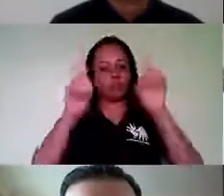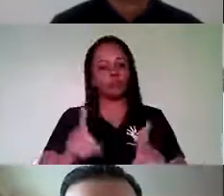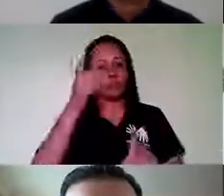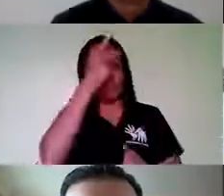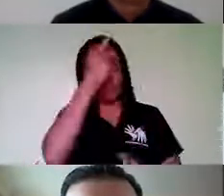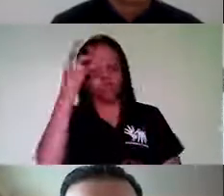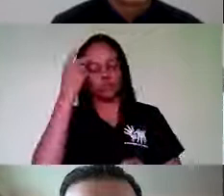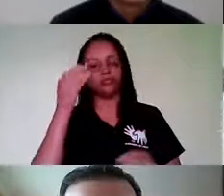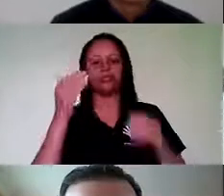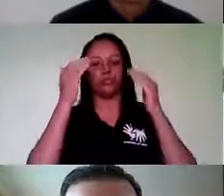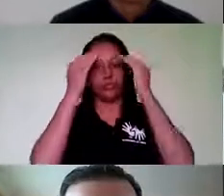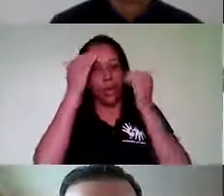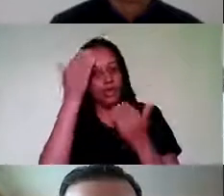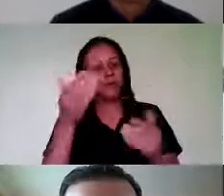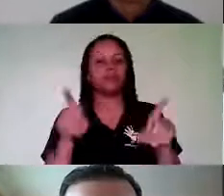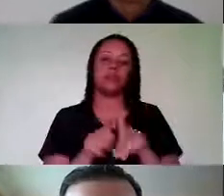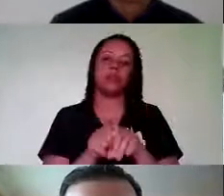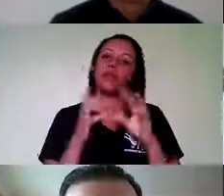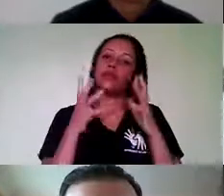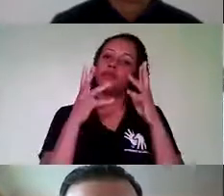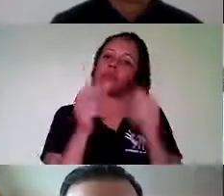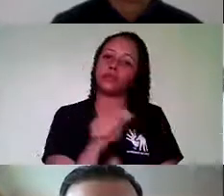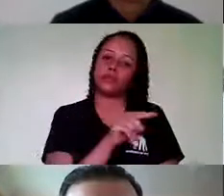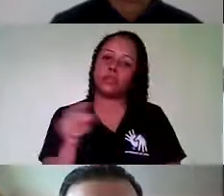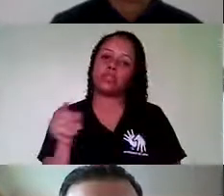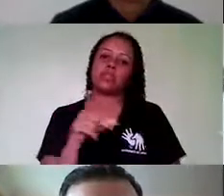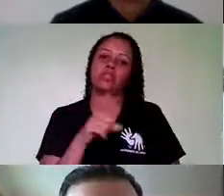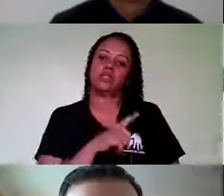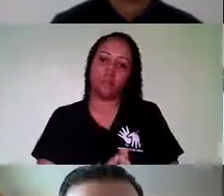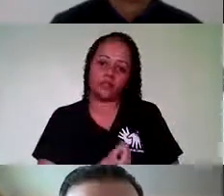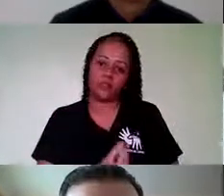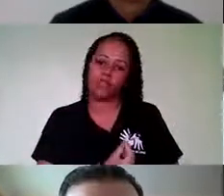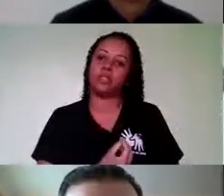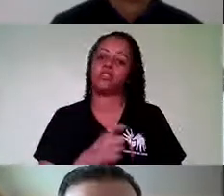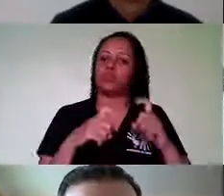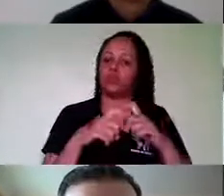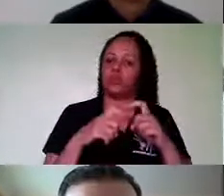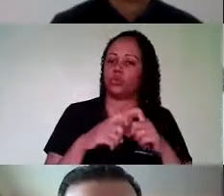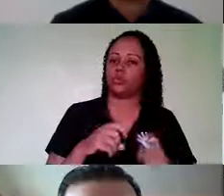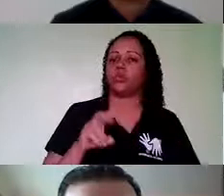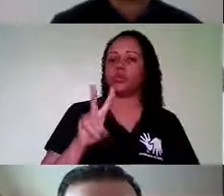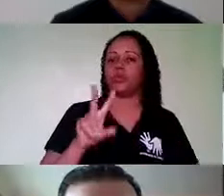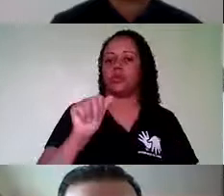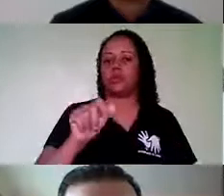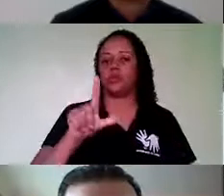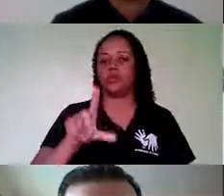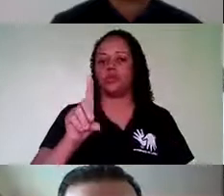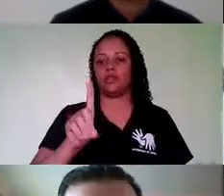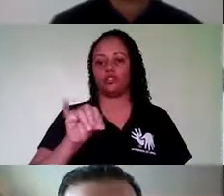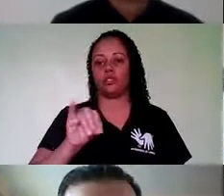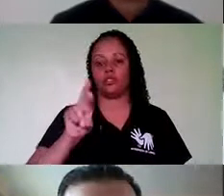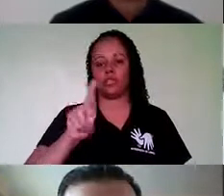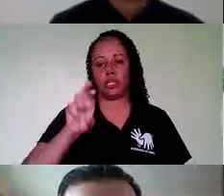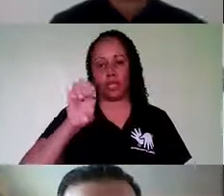todos vocês, né, que estiveram aqui durante toda essa reunião, doutora Valdirene, a Ive da Unileu, muito obrigada